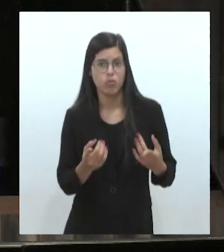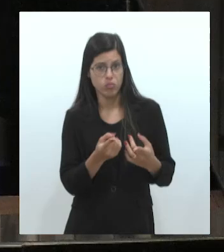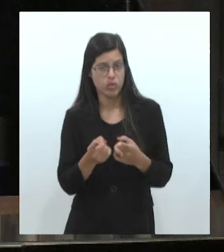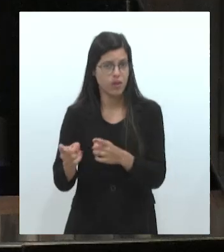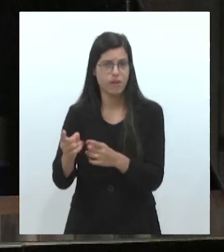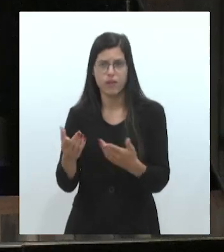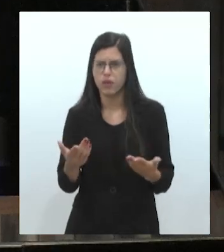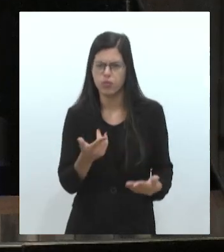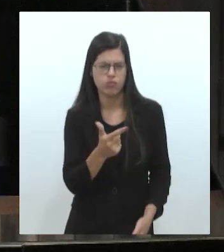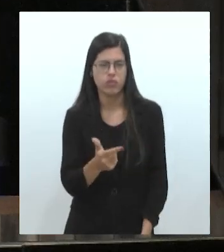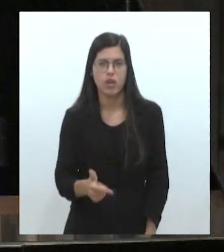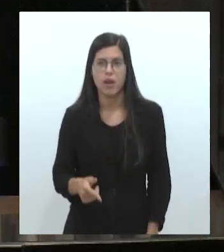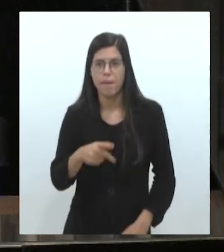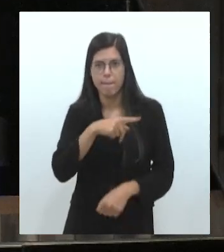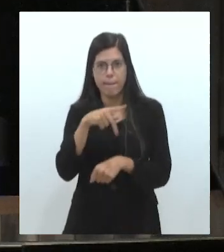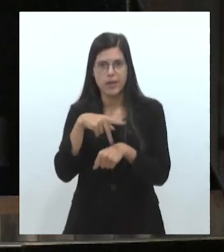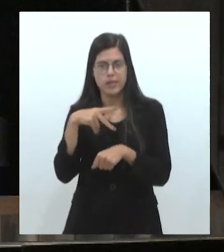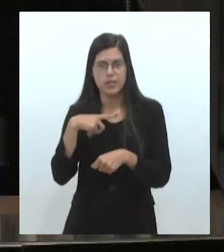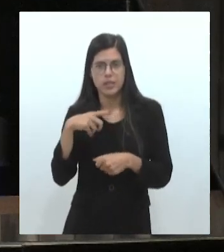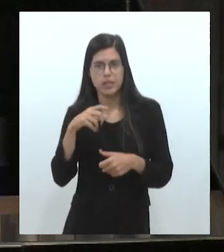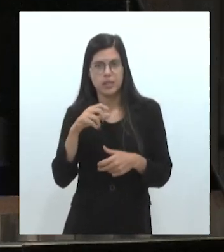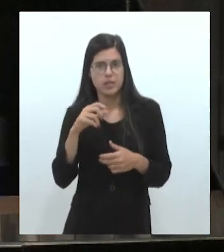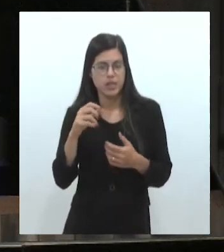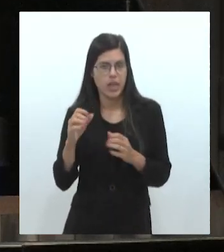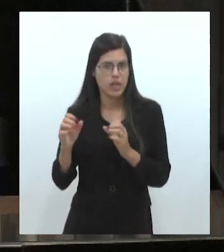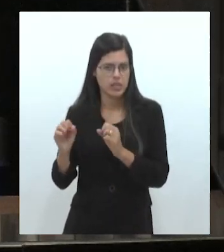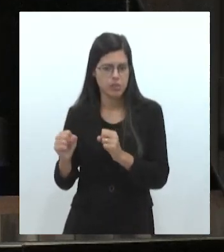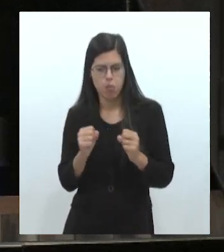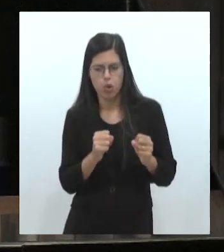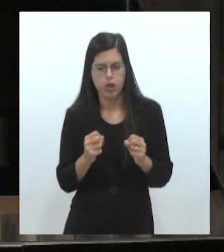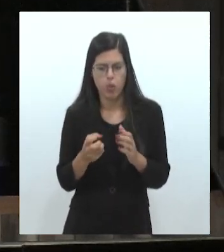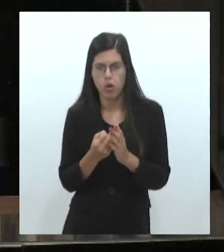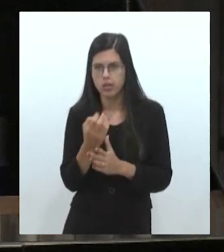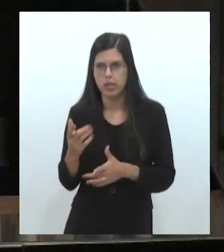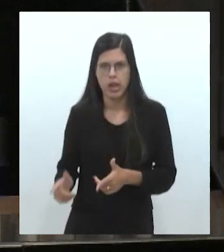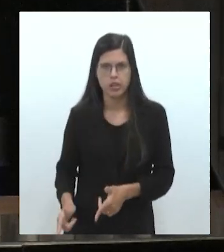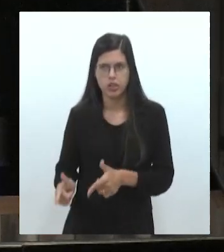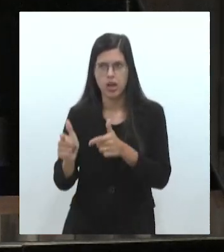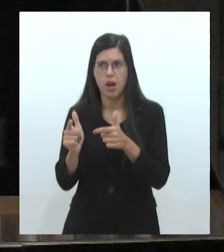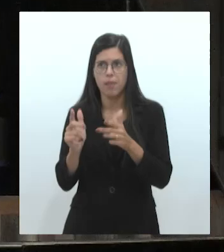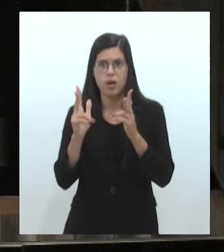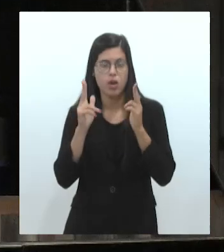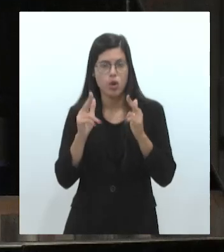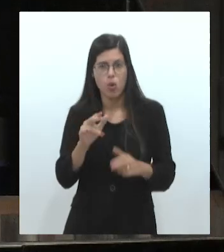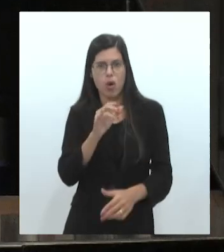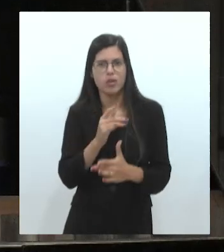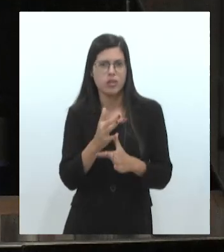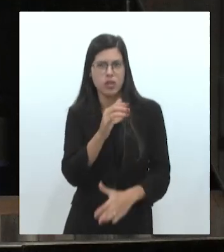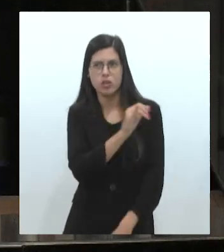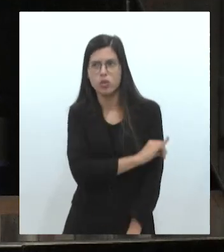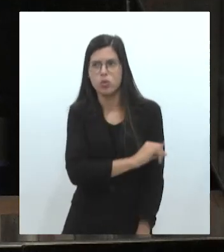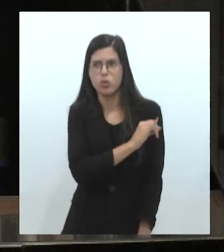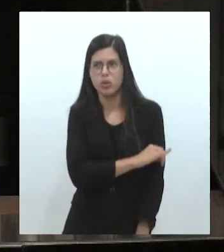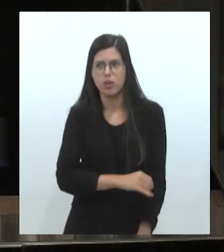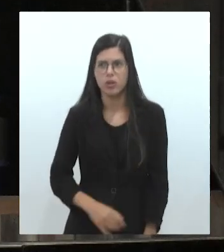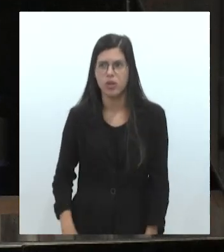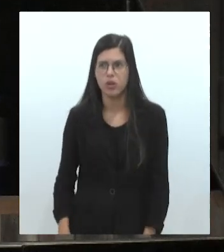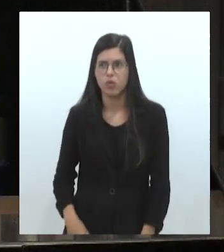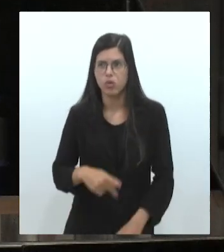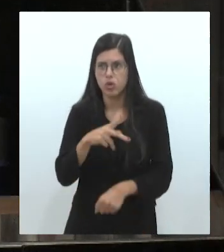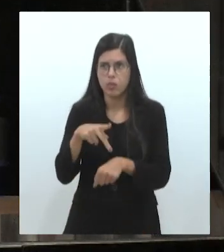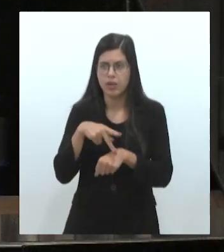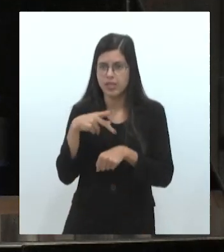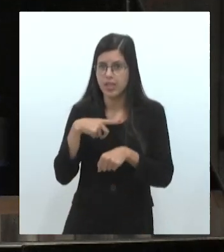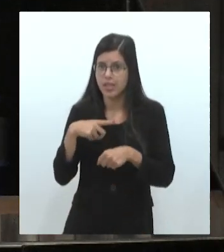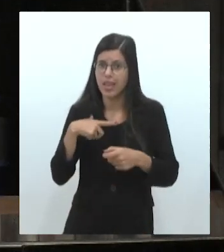não há. Países que têm o poder bélico que têm um enfrentamento bélico como a cidade do Rio de Janeiro, estão em guerra. Estão em